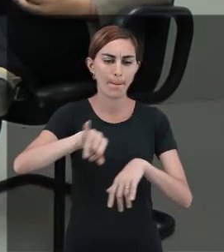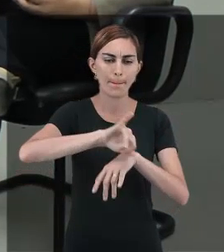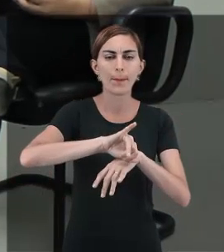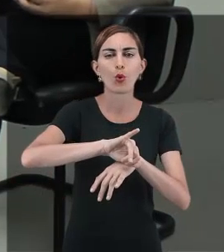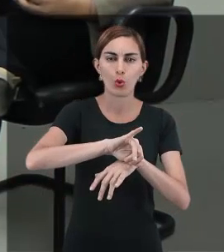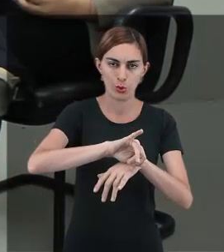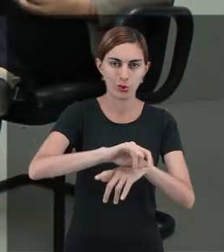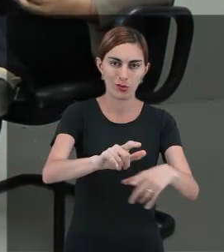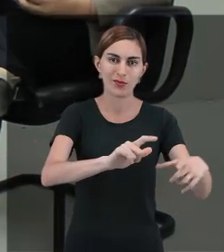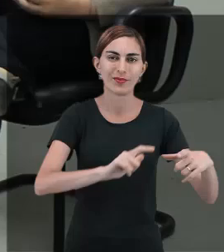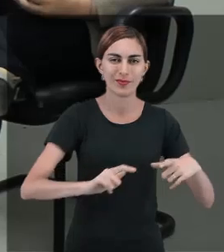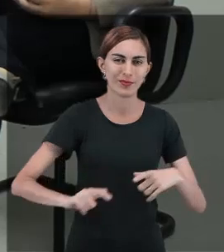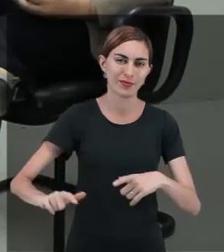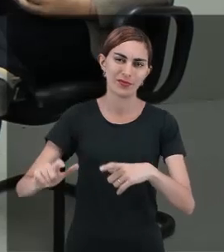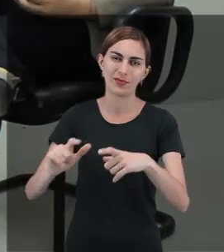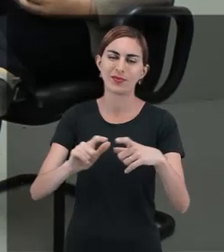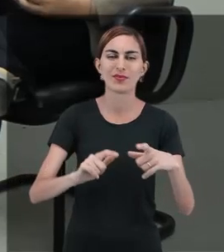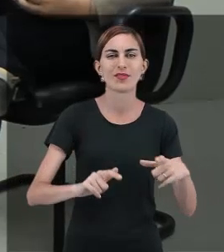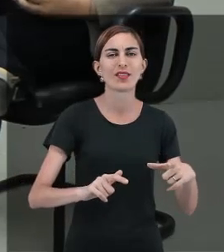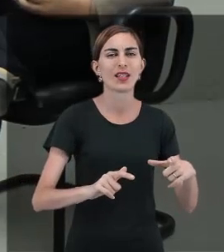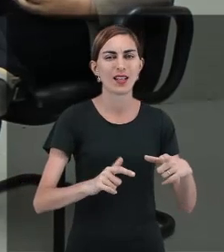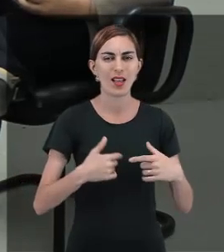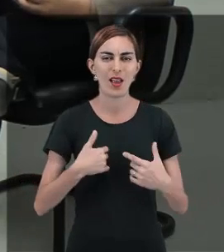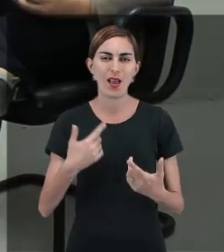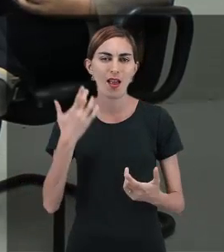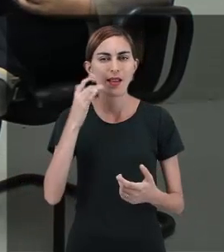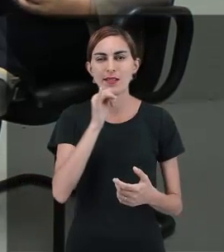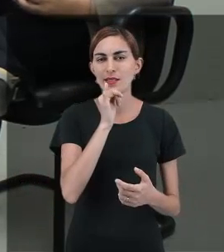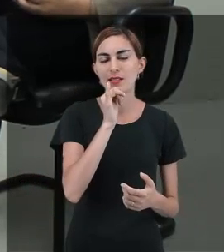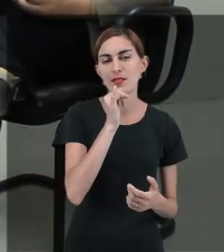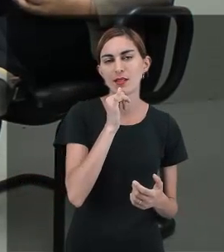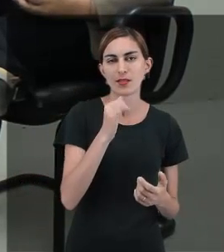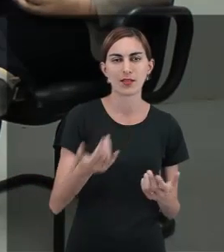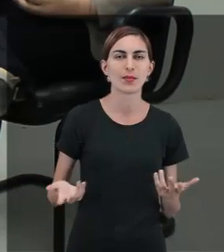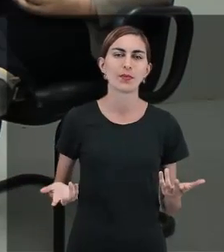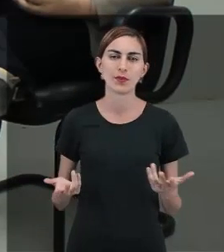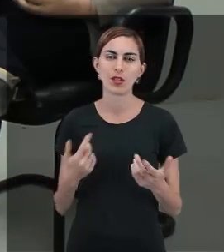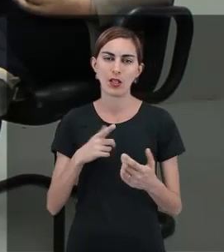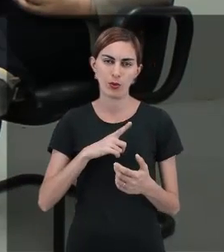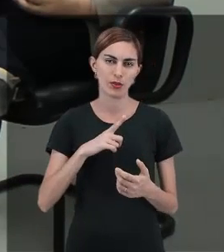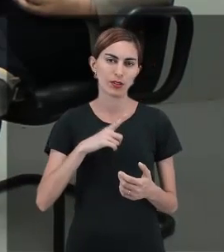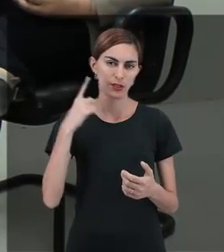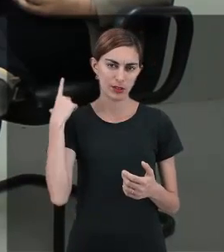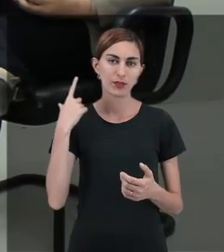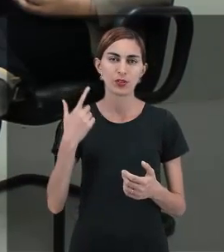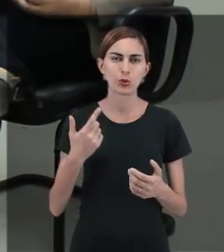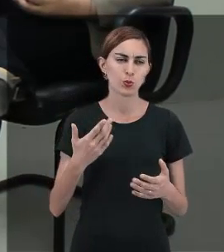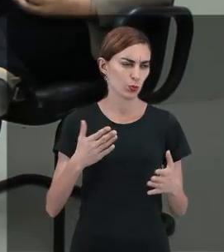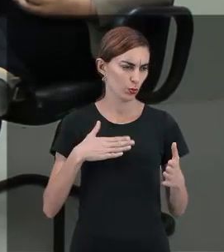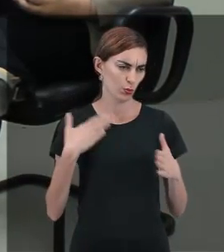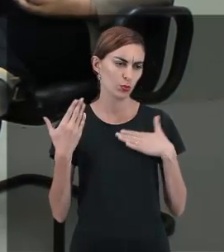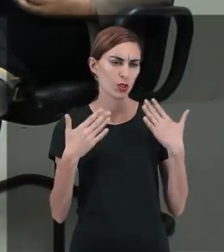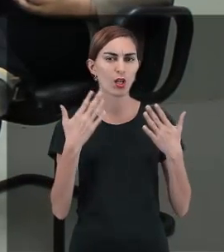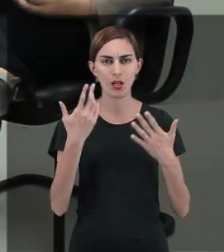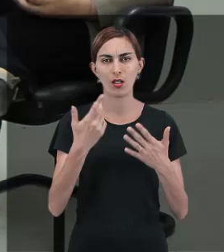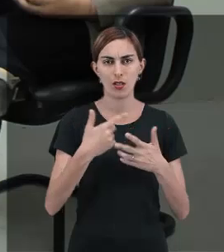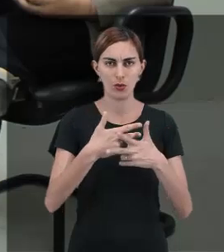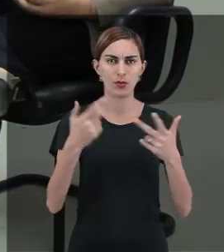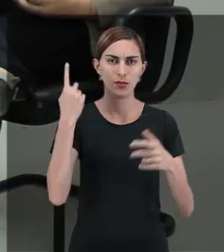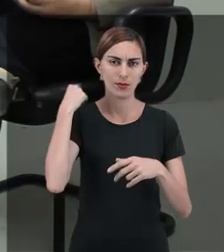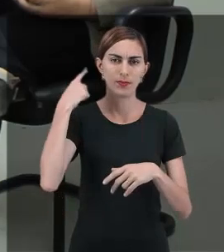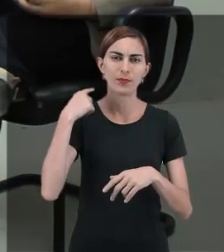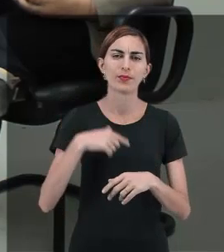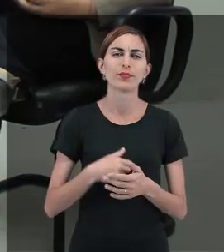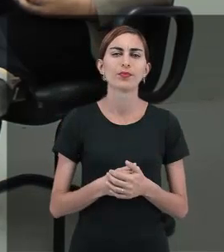compra, né, é o local que ela acha que deve colocar. Eu tenho um exemplo, fui surpreendido há um tempo atrás, tanto no